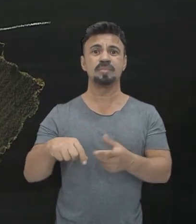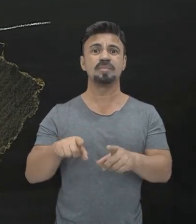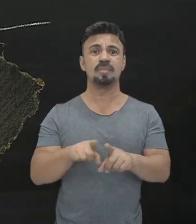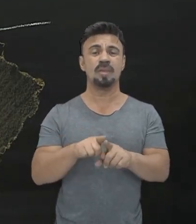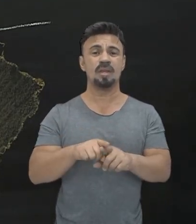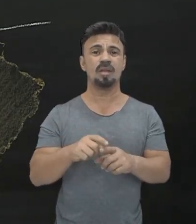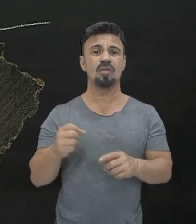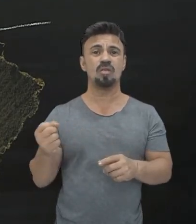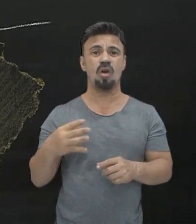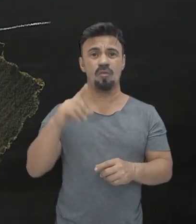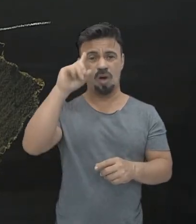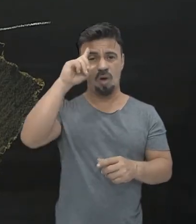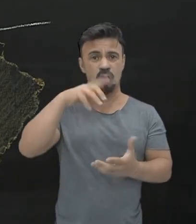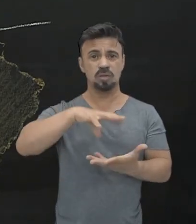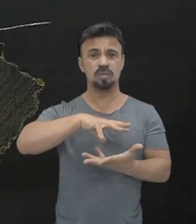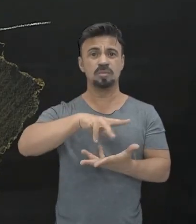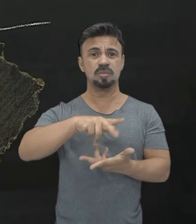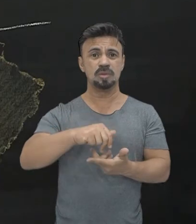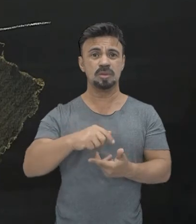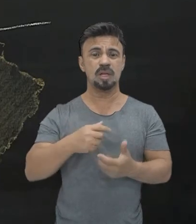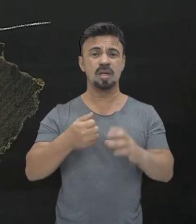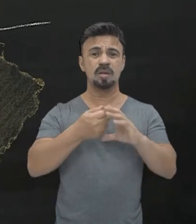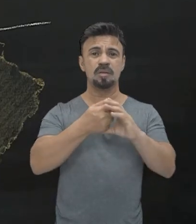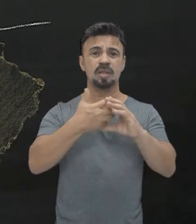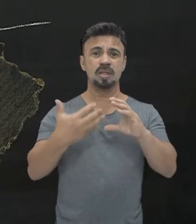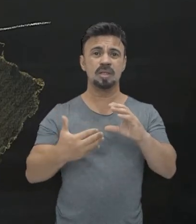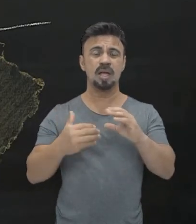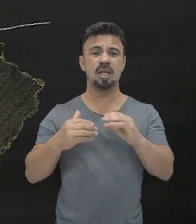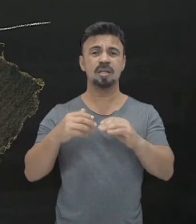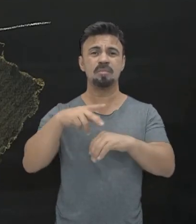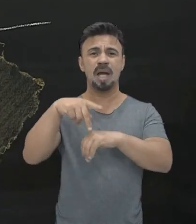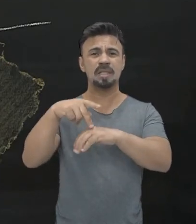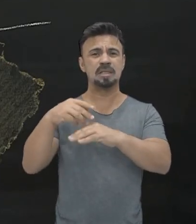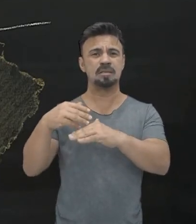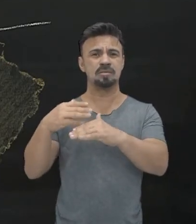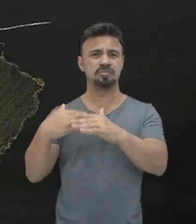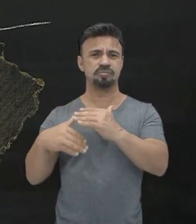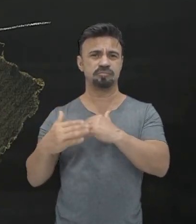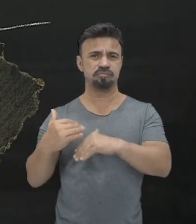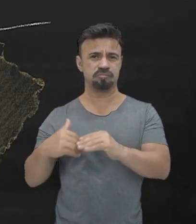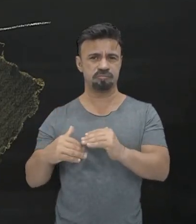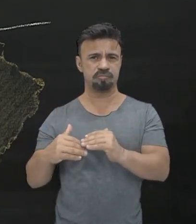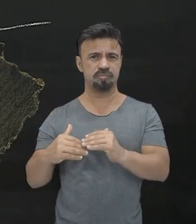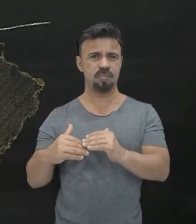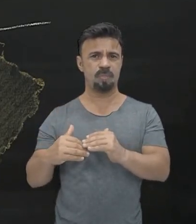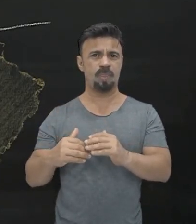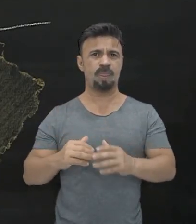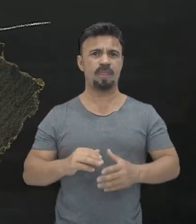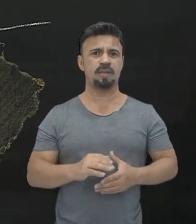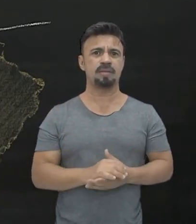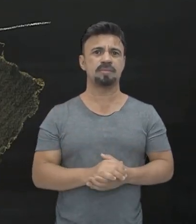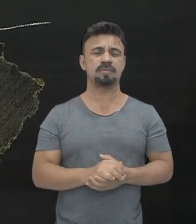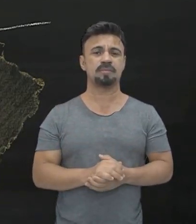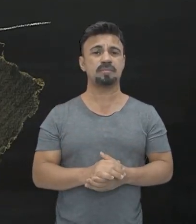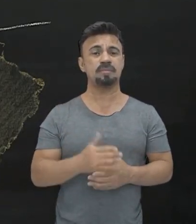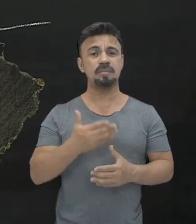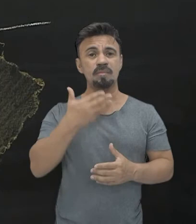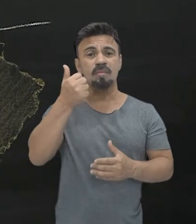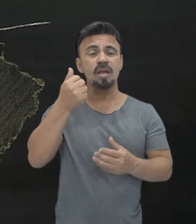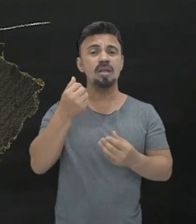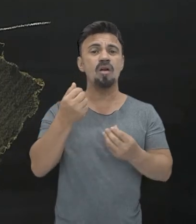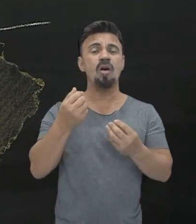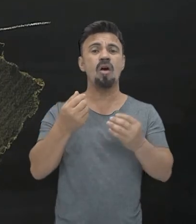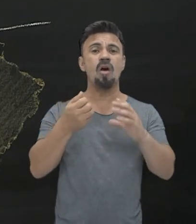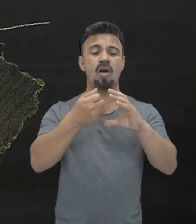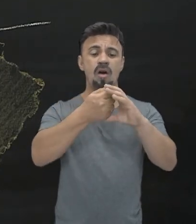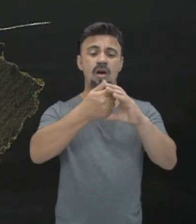ordem mundial, ele tem características de subdesenvolvimento. Então, nesse sentido, a melhor forma de